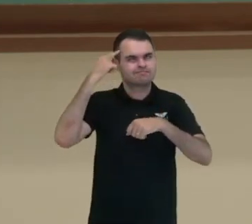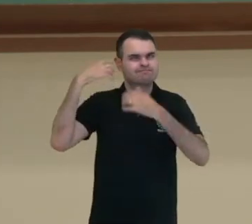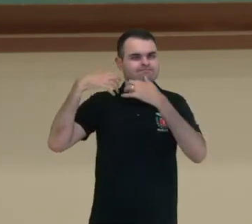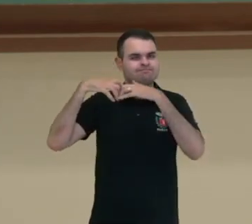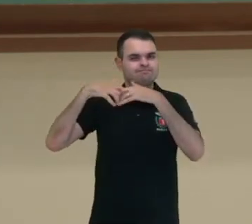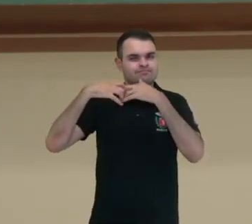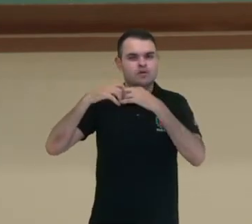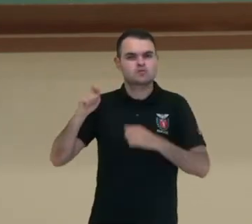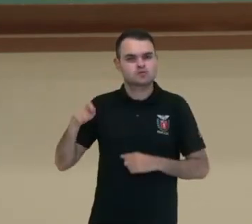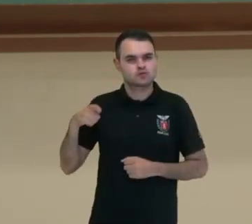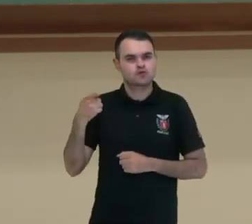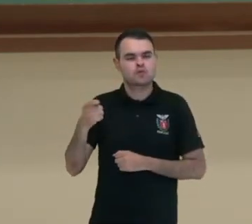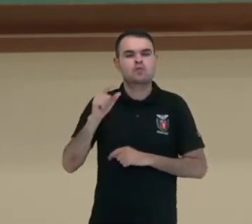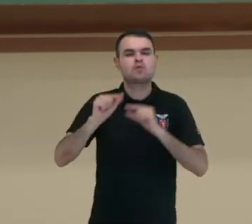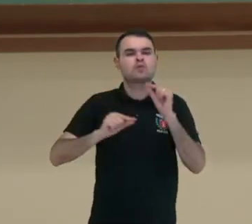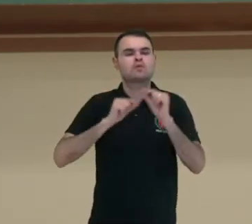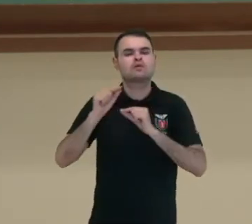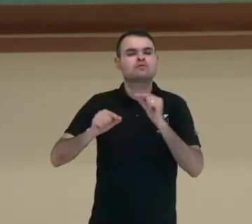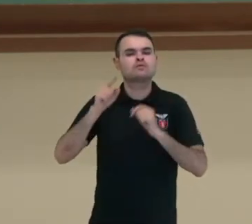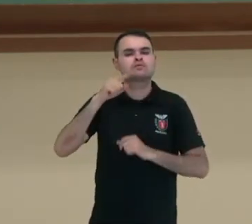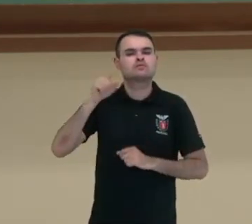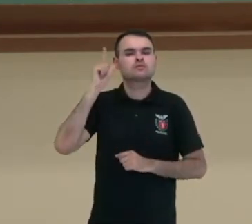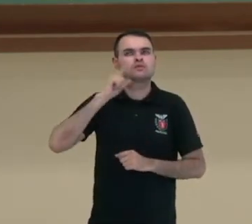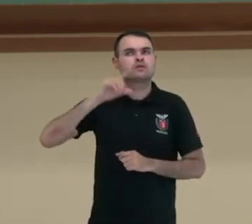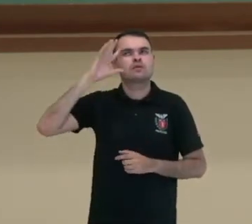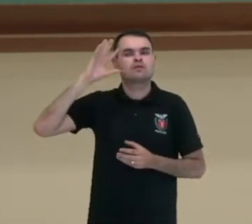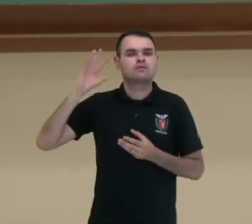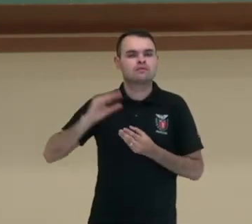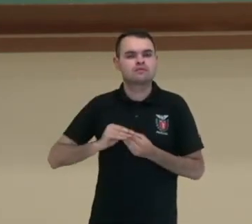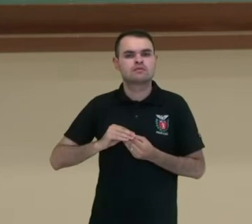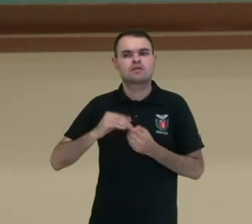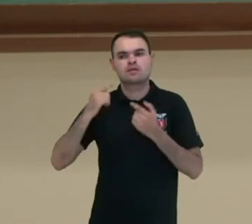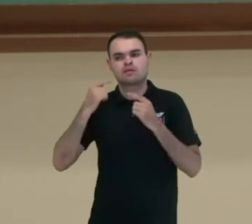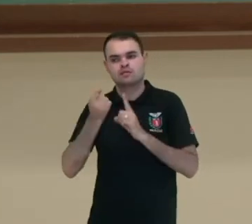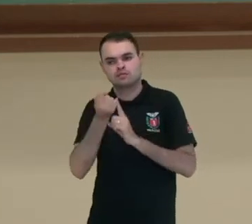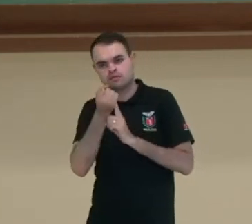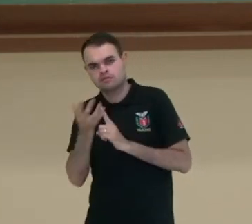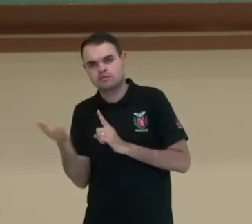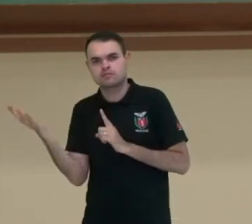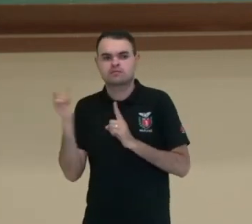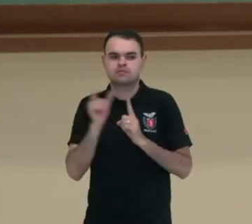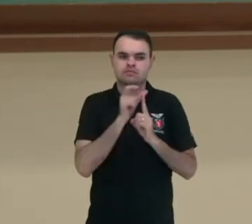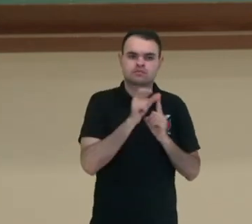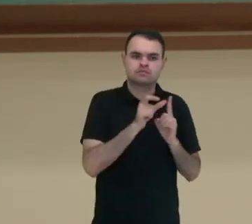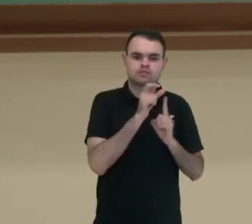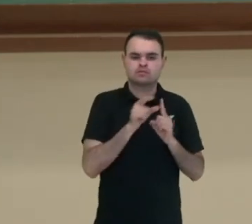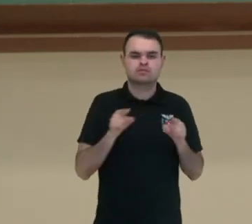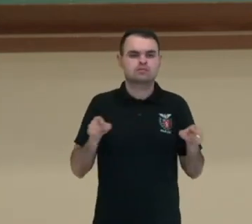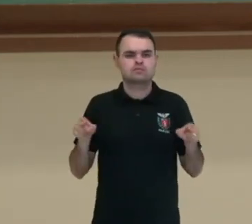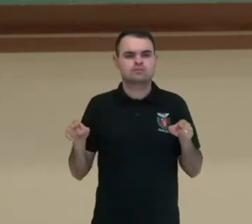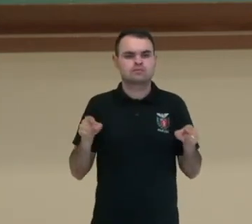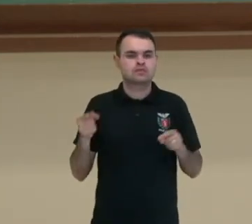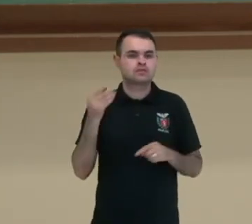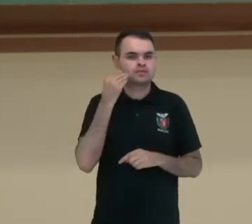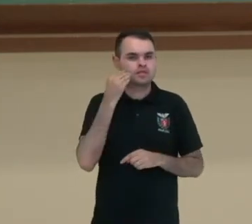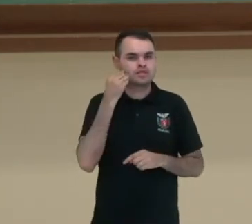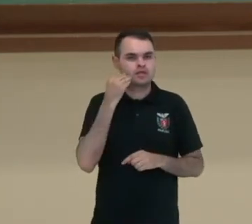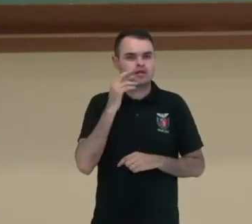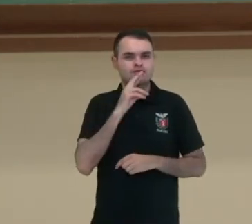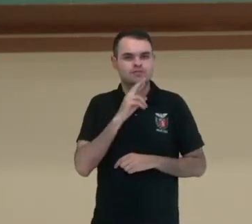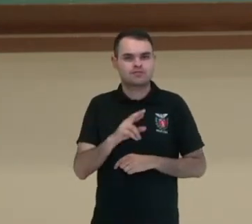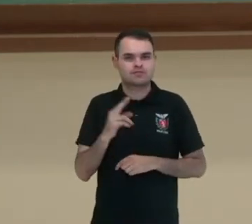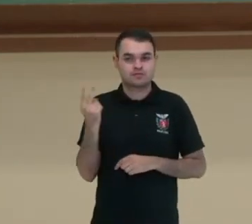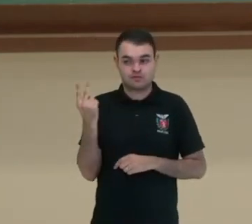reflexão sobre o que vocês conseguem assimilar entre linguagem verbal e linguagem não verbal e vão tentar dar conta de responder a